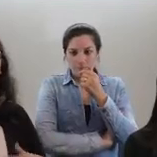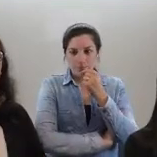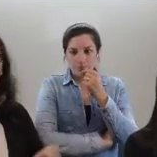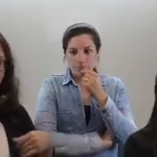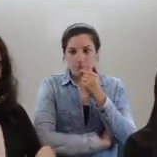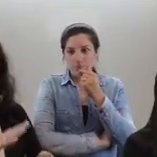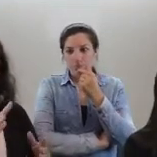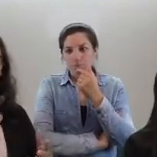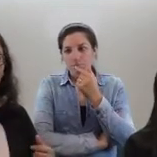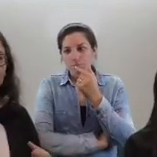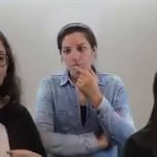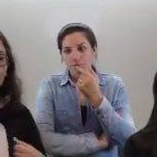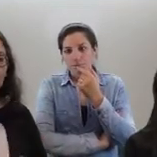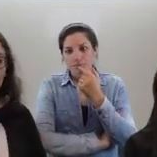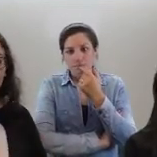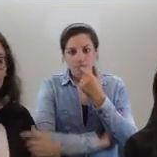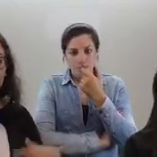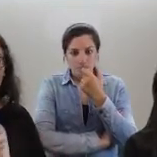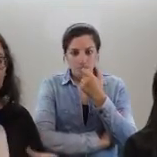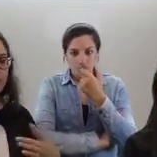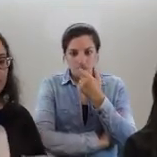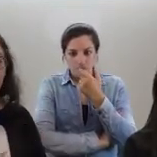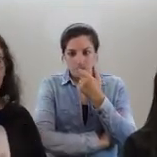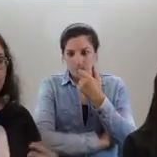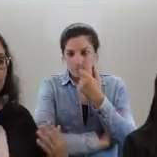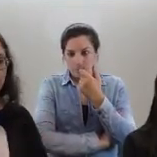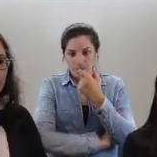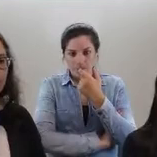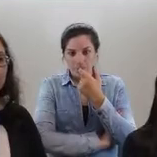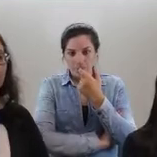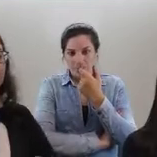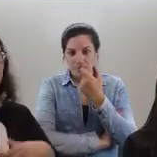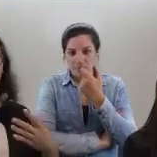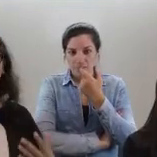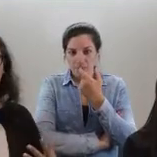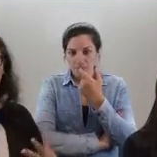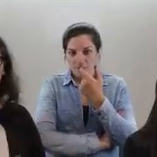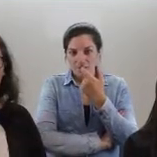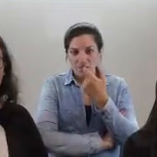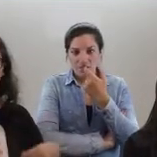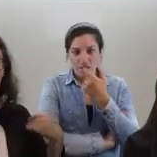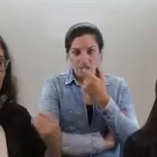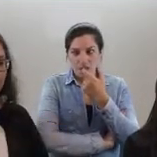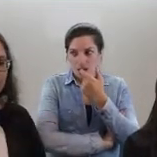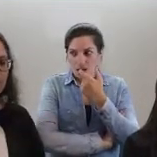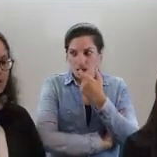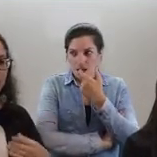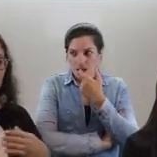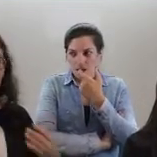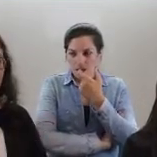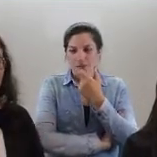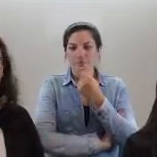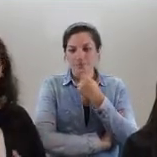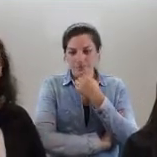e tudo mais. E aí, vou para casa sem o livro. Aí, às vezes, eu quero citar, fazer alguma coisa, algum autor. Meu Deus do céu, eu tô louca atrás de